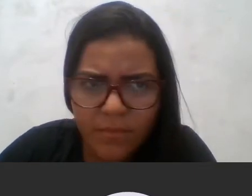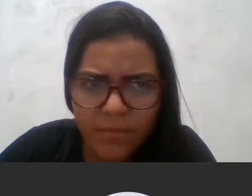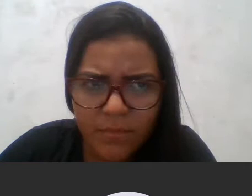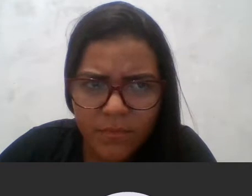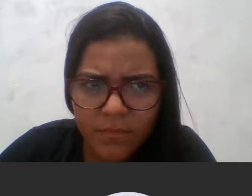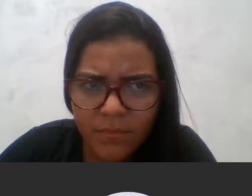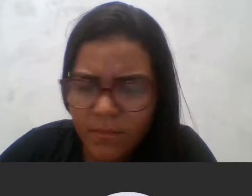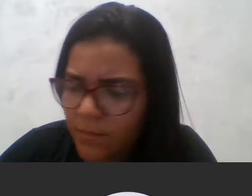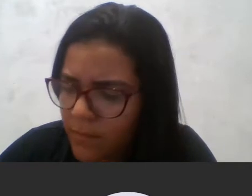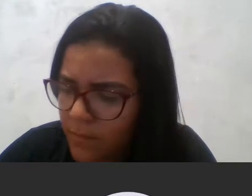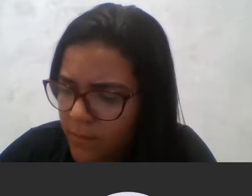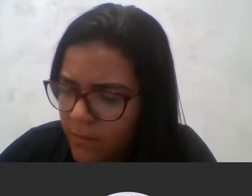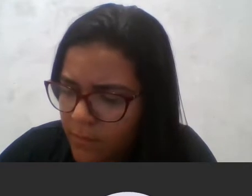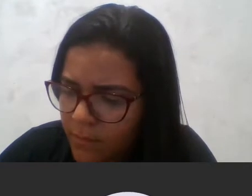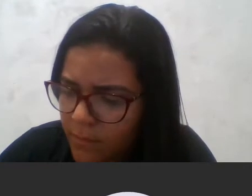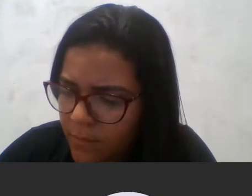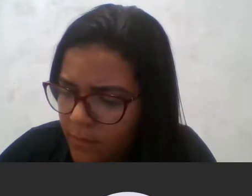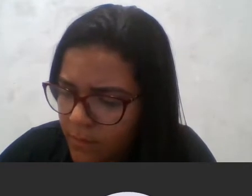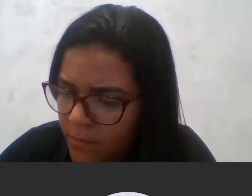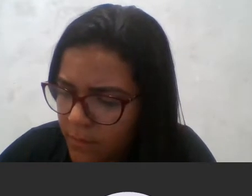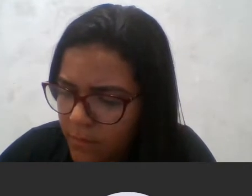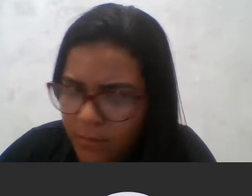É